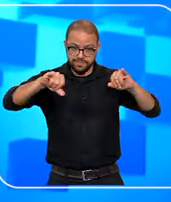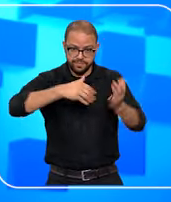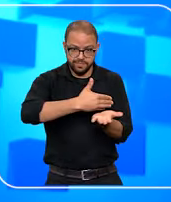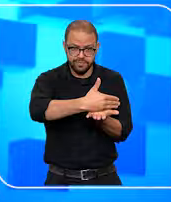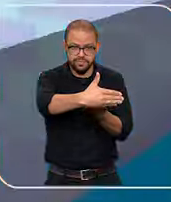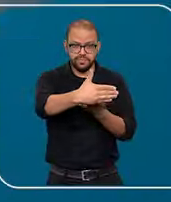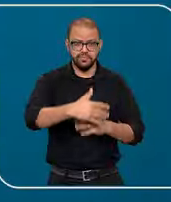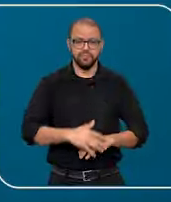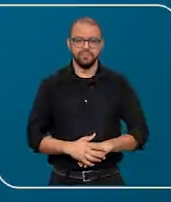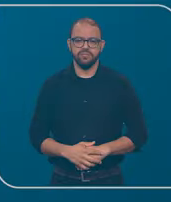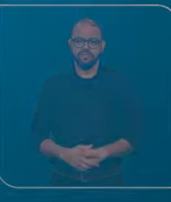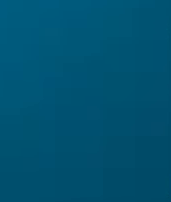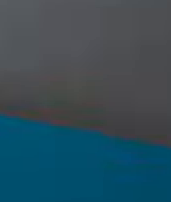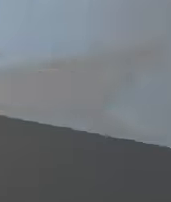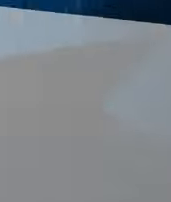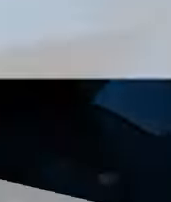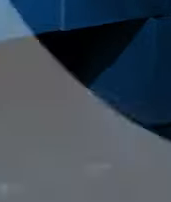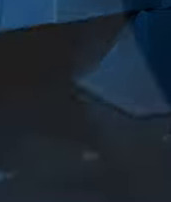ar.